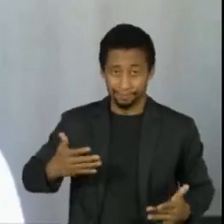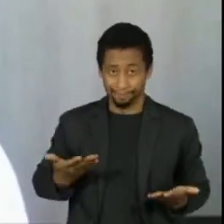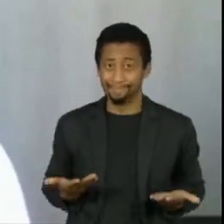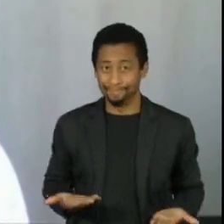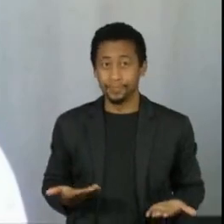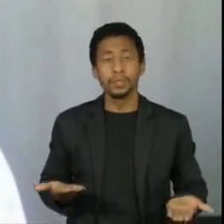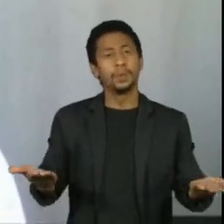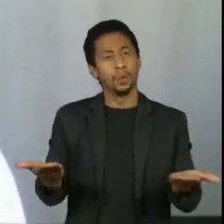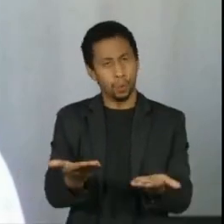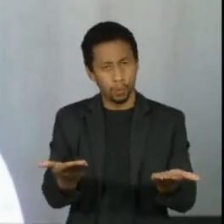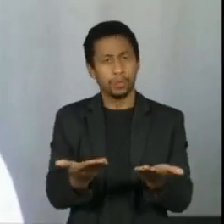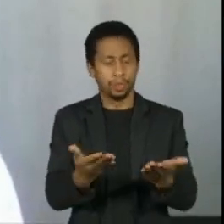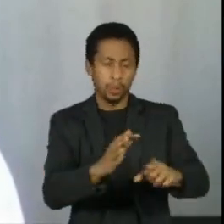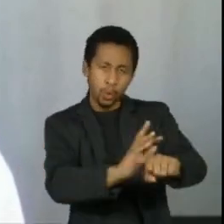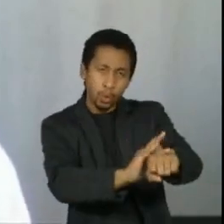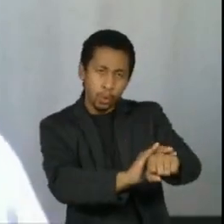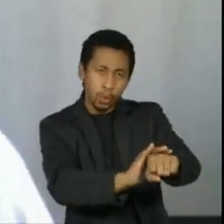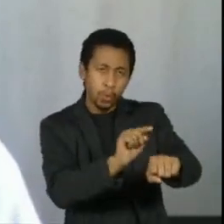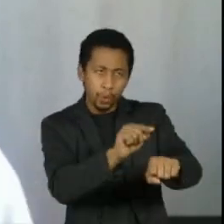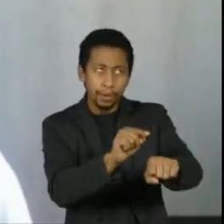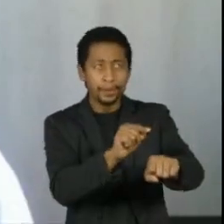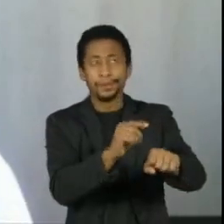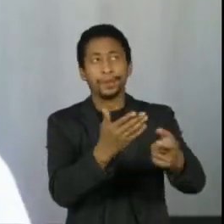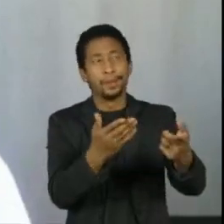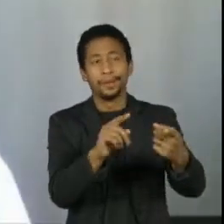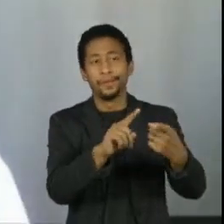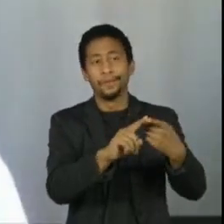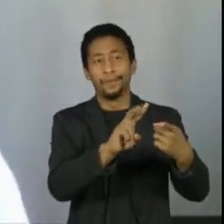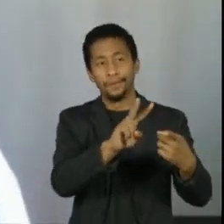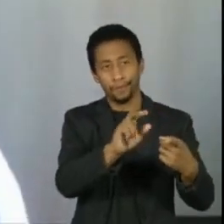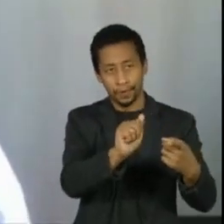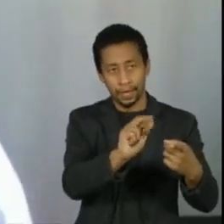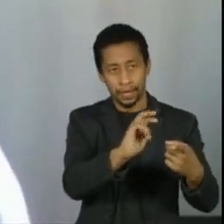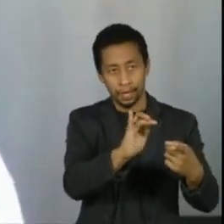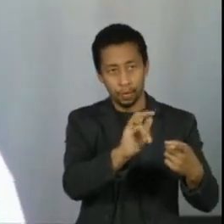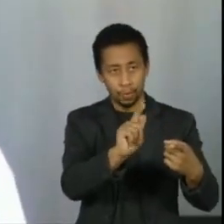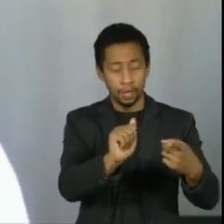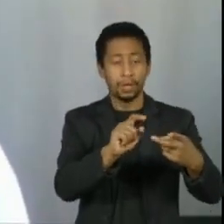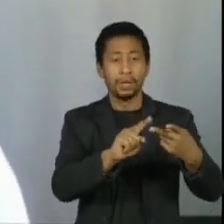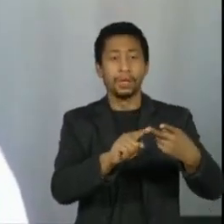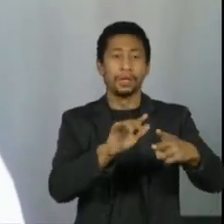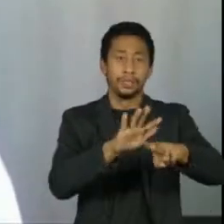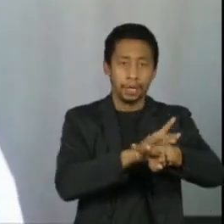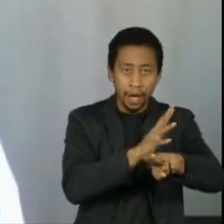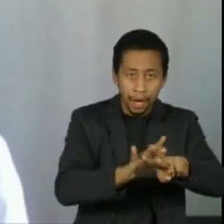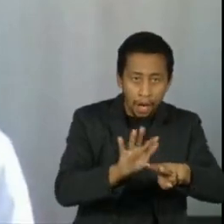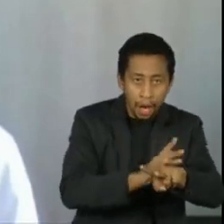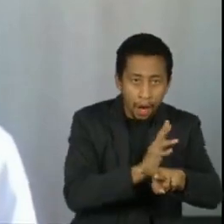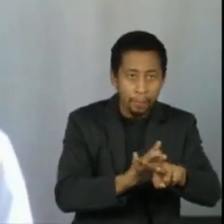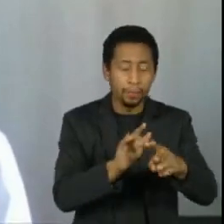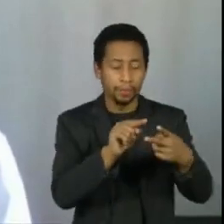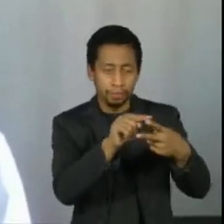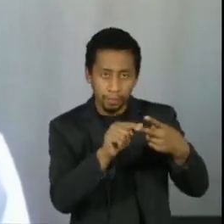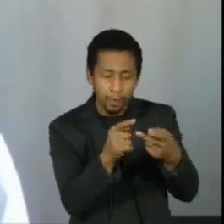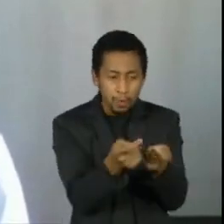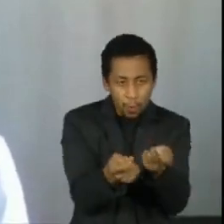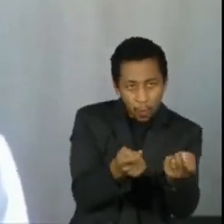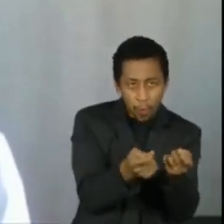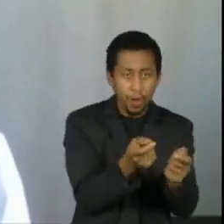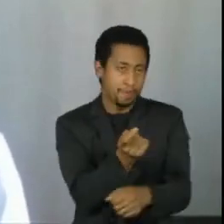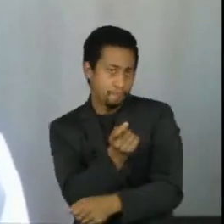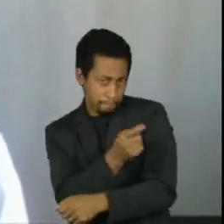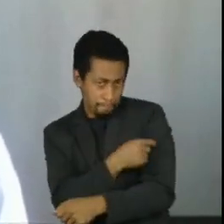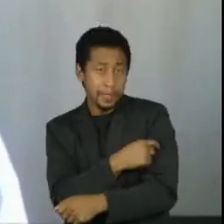controlamos doenças como a varíola, como o sarampo, que matavam as pessoas na